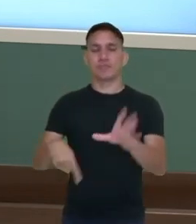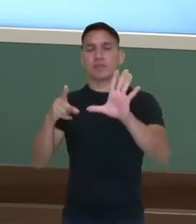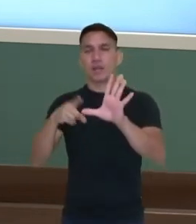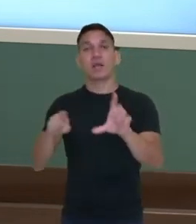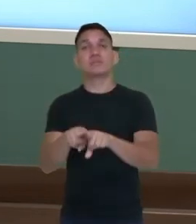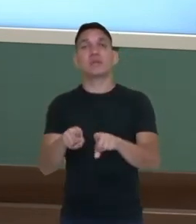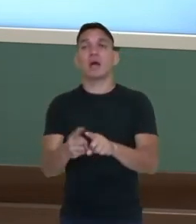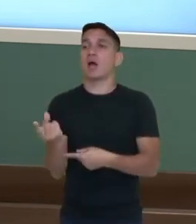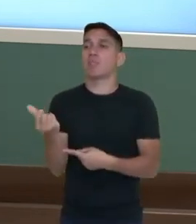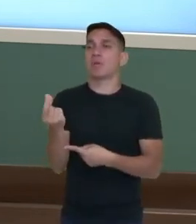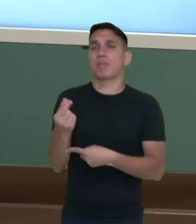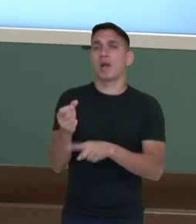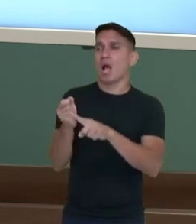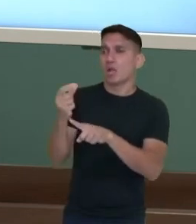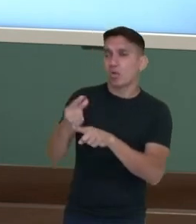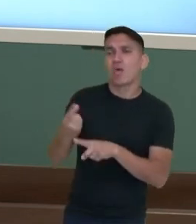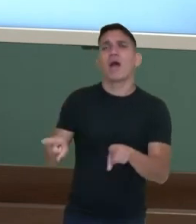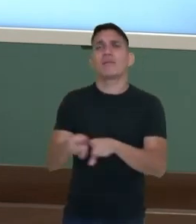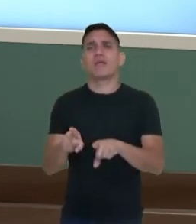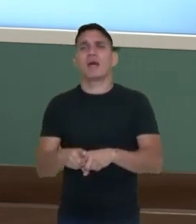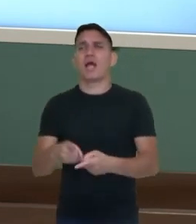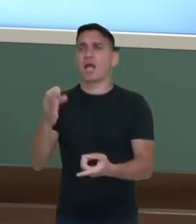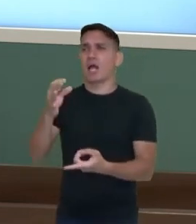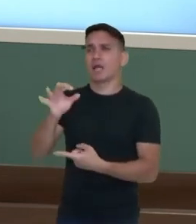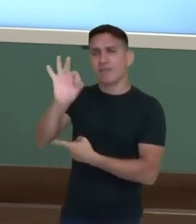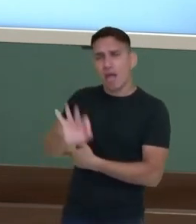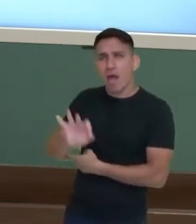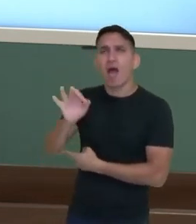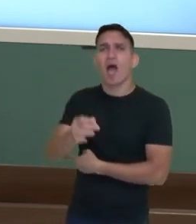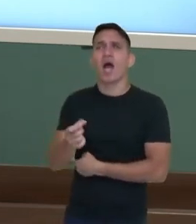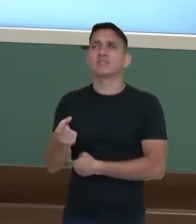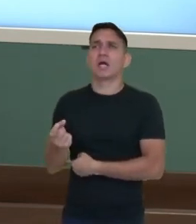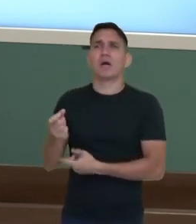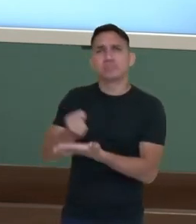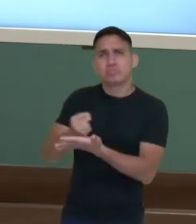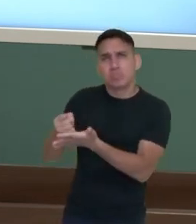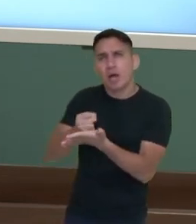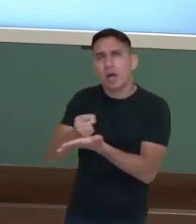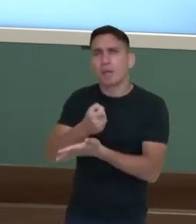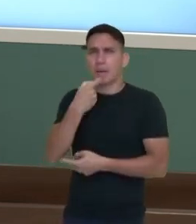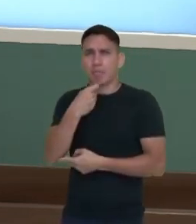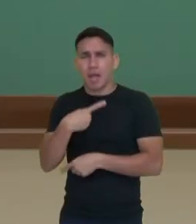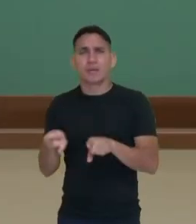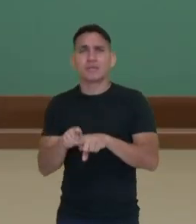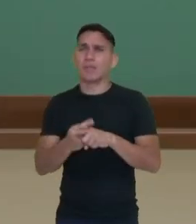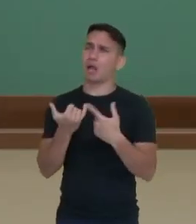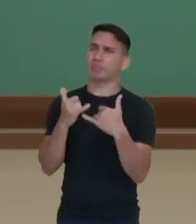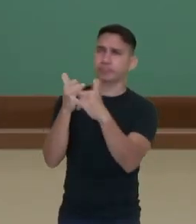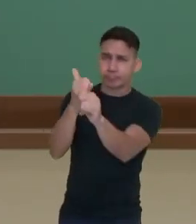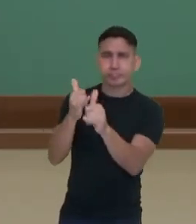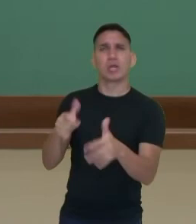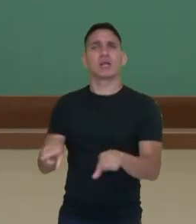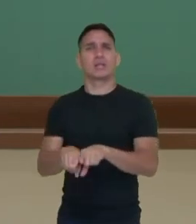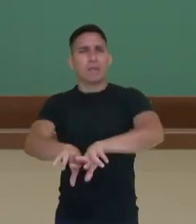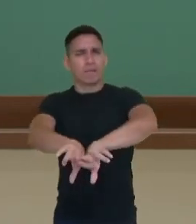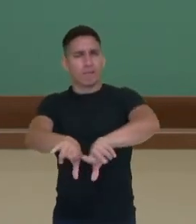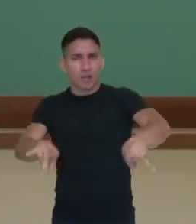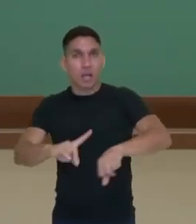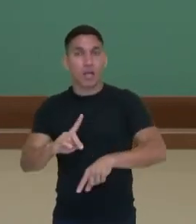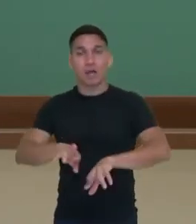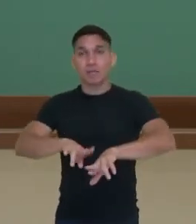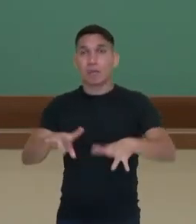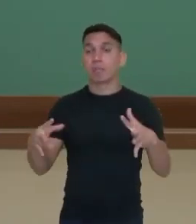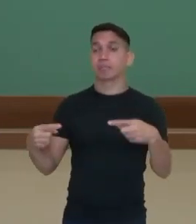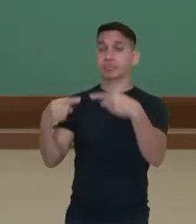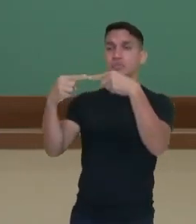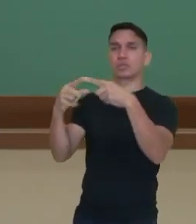de aluguéis, tarifas de medicamentos, tarifas de telefonia e de eletricidade. Medidas todas essas muito ligadas ao